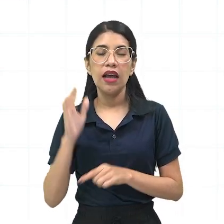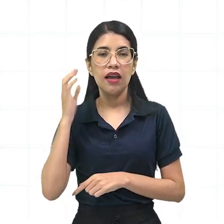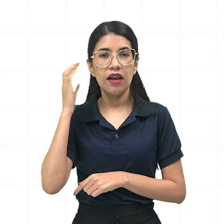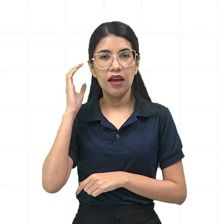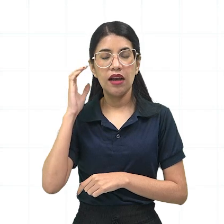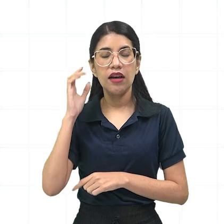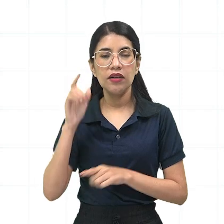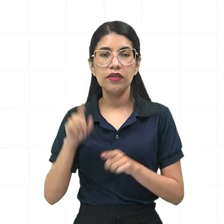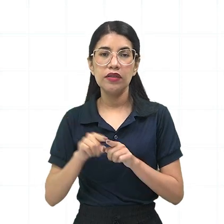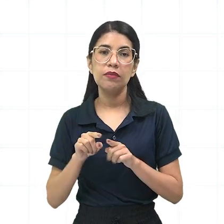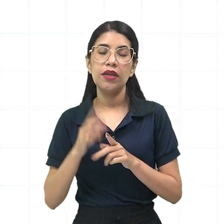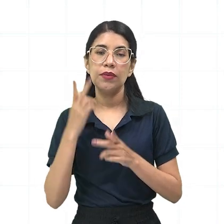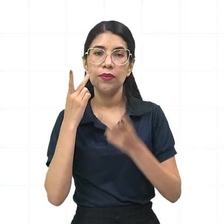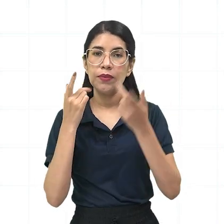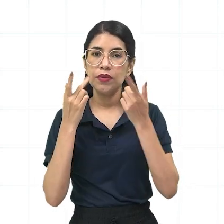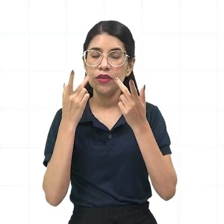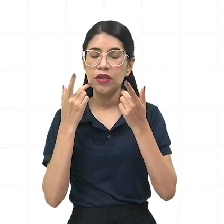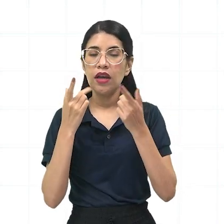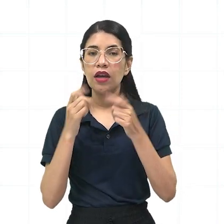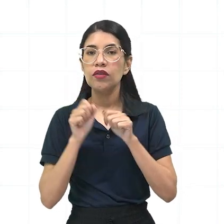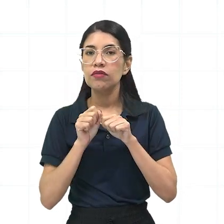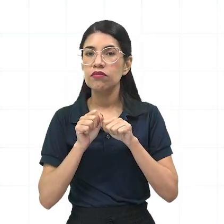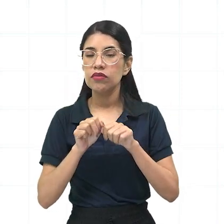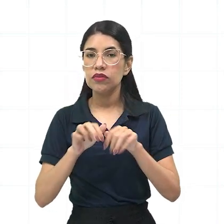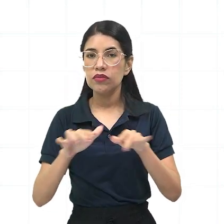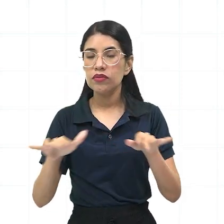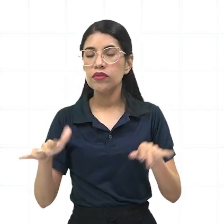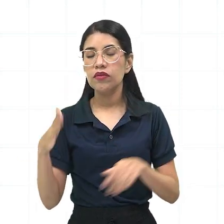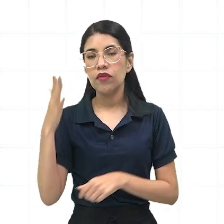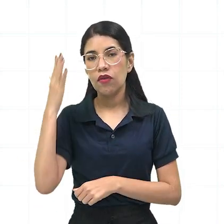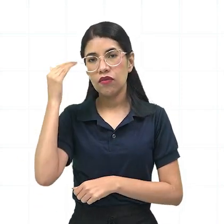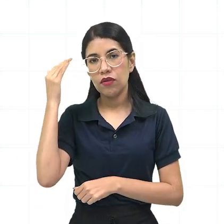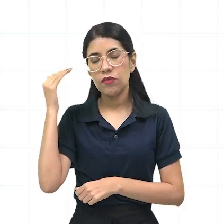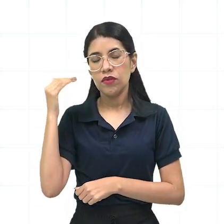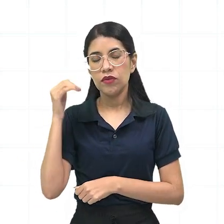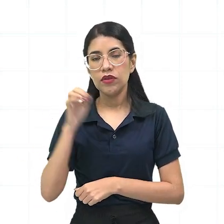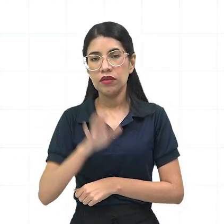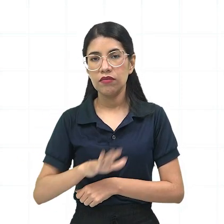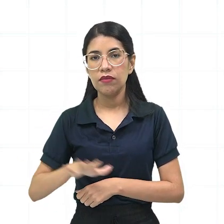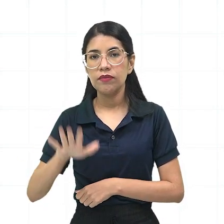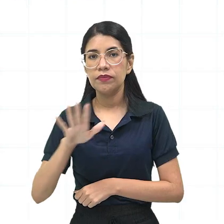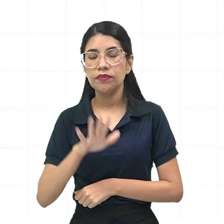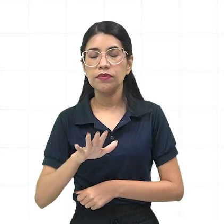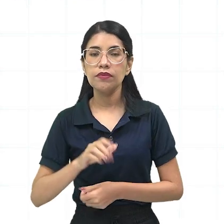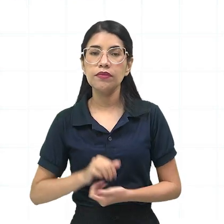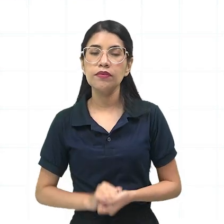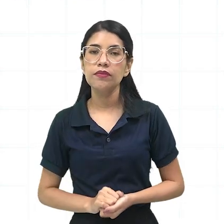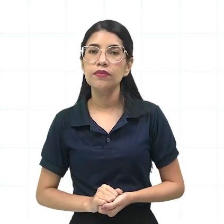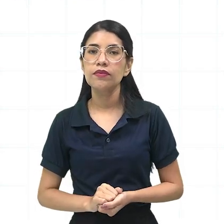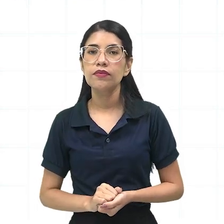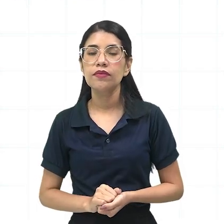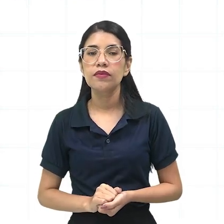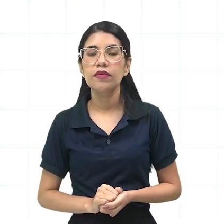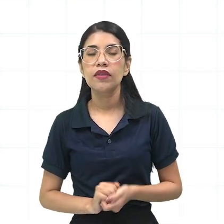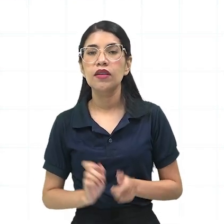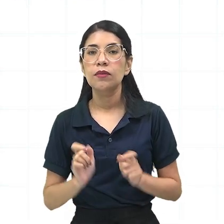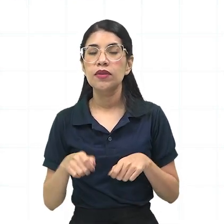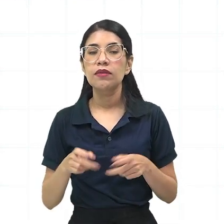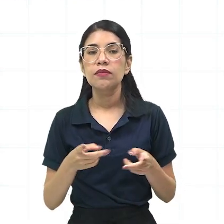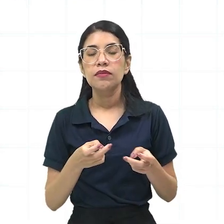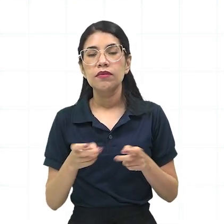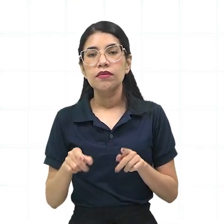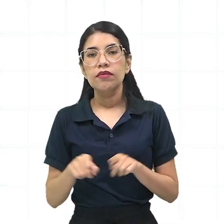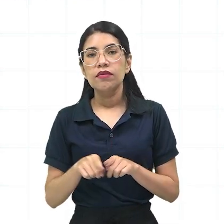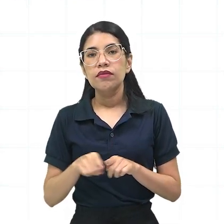rádios, teatros e se popularizou em todo o país. Então, a gente consegue olhar